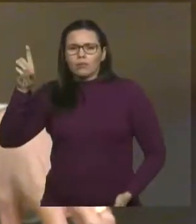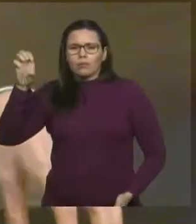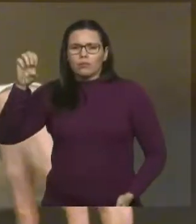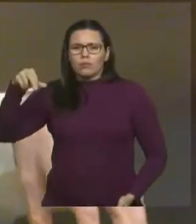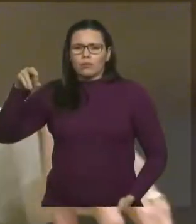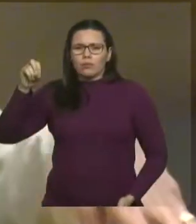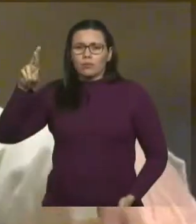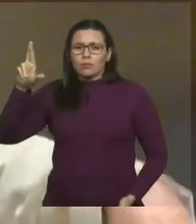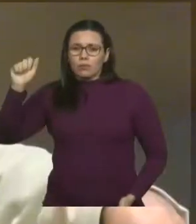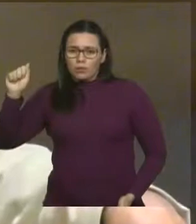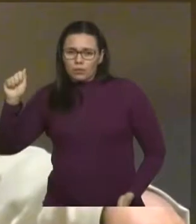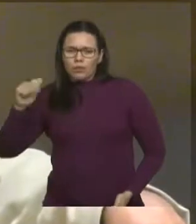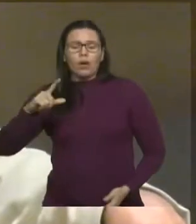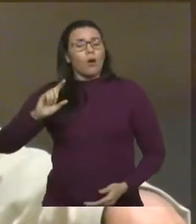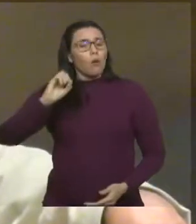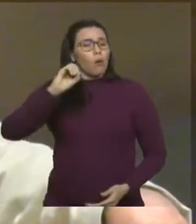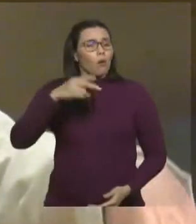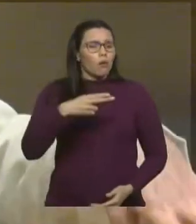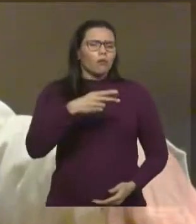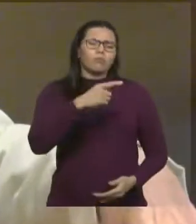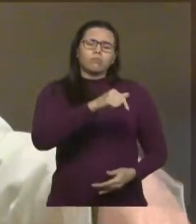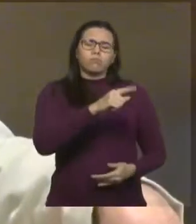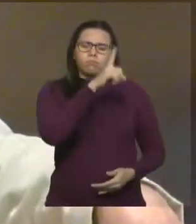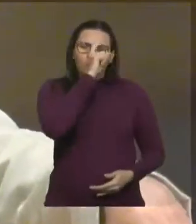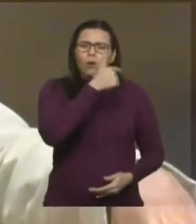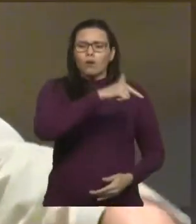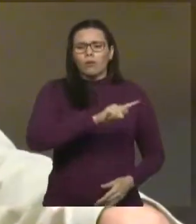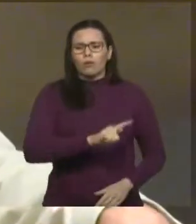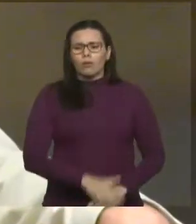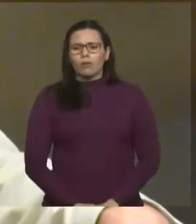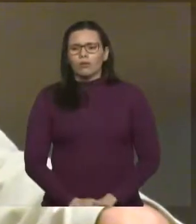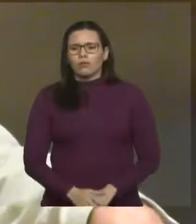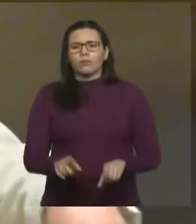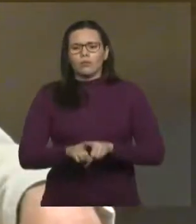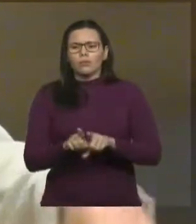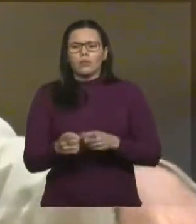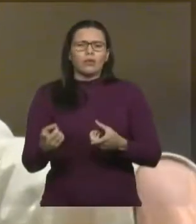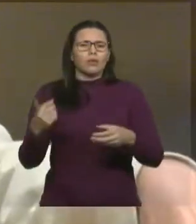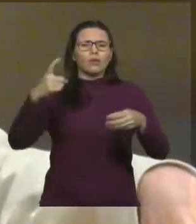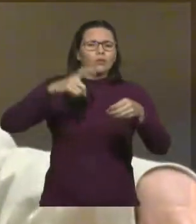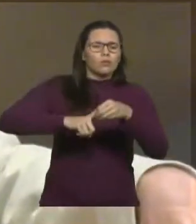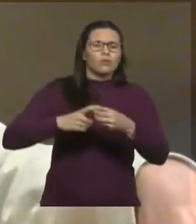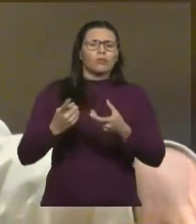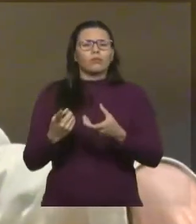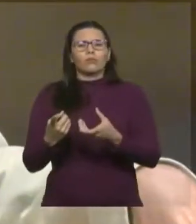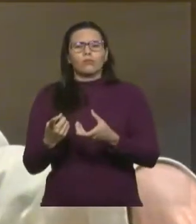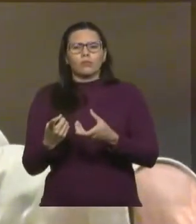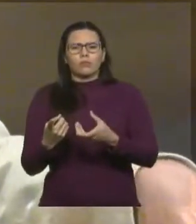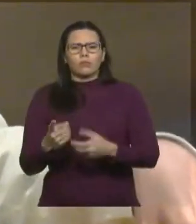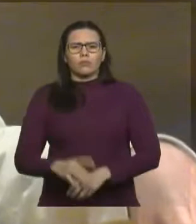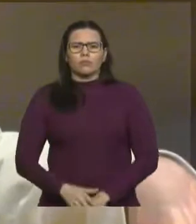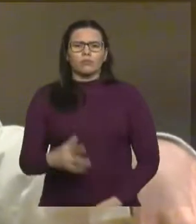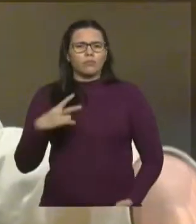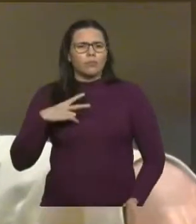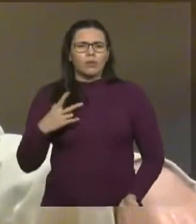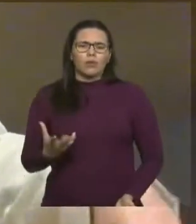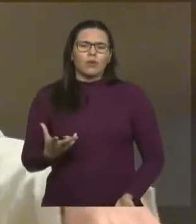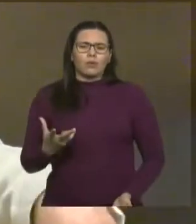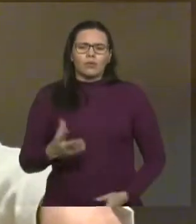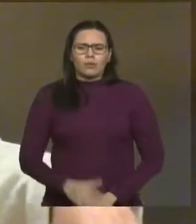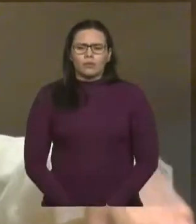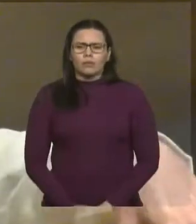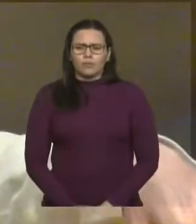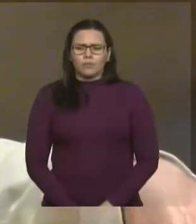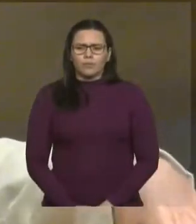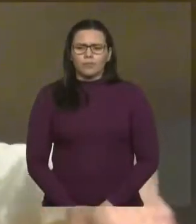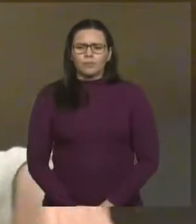com os poucos recursos que se mantêm de convênios e do privado. Ele não se mantém, ele quebra. Então, se não tem